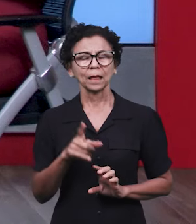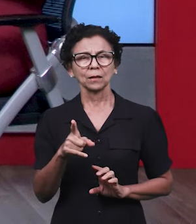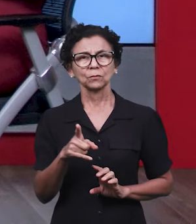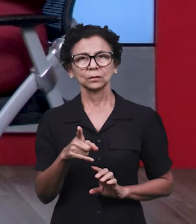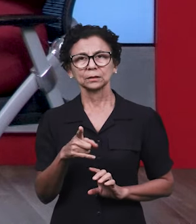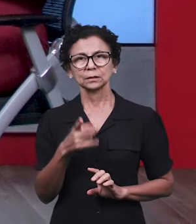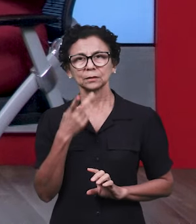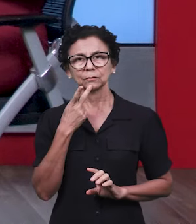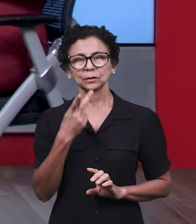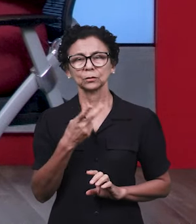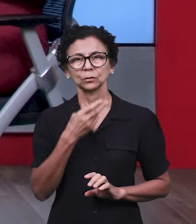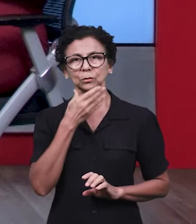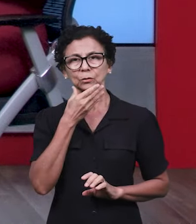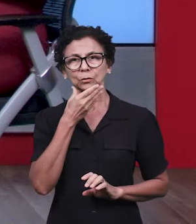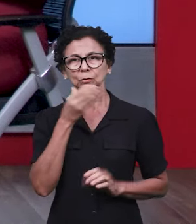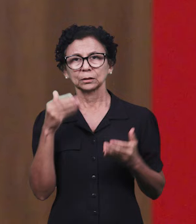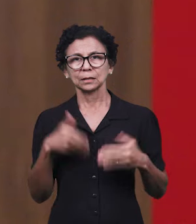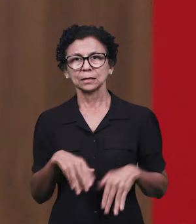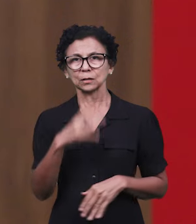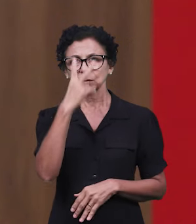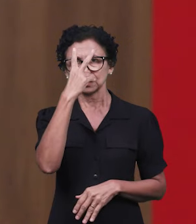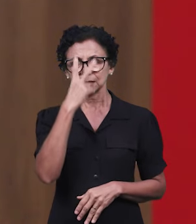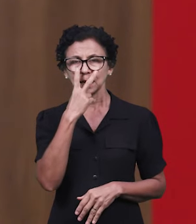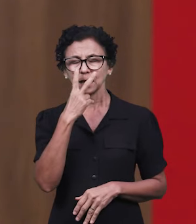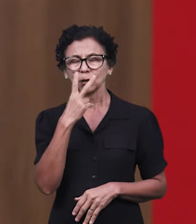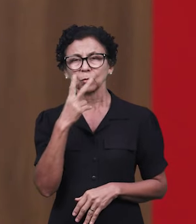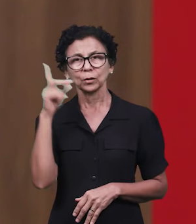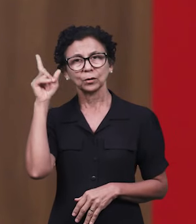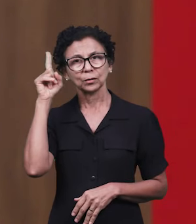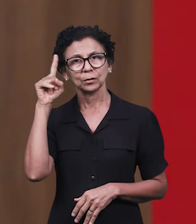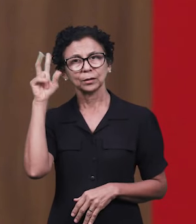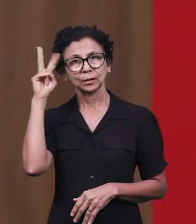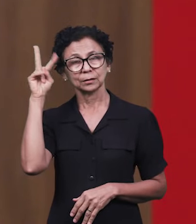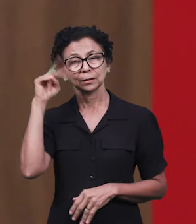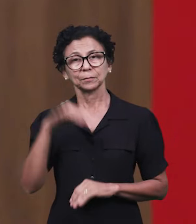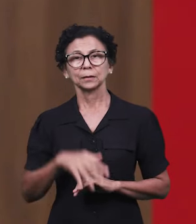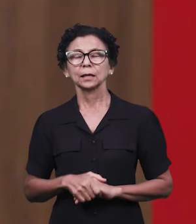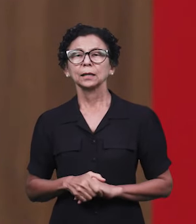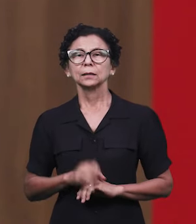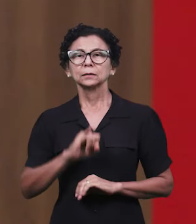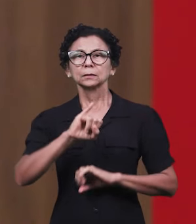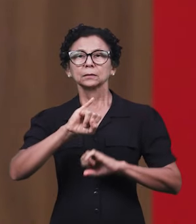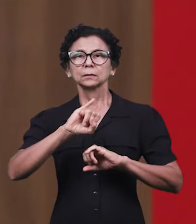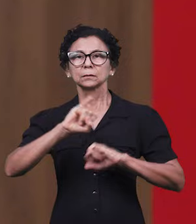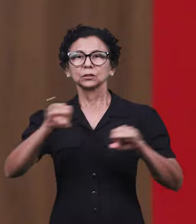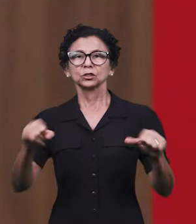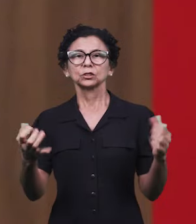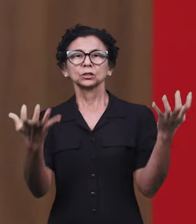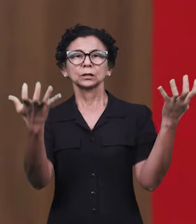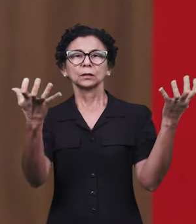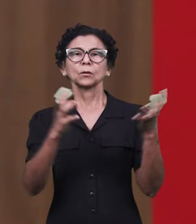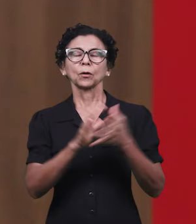eu lembrei do cego de Jericó, né? O cego, ele estava sentado à margem. E quando ele